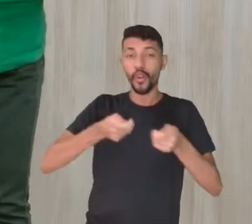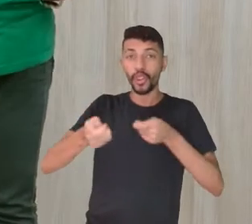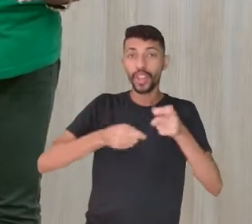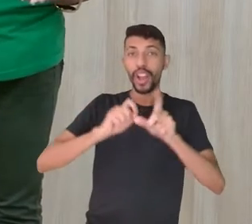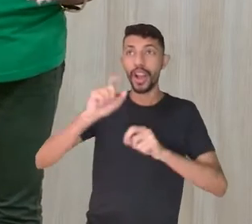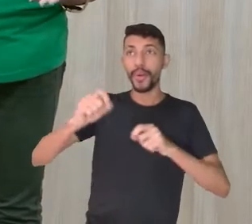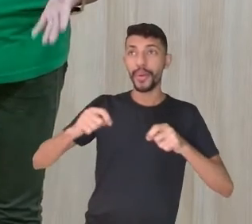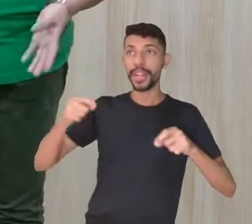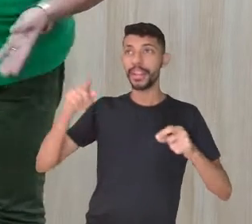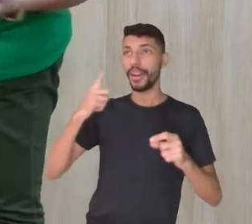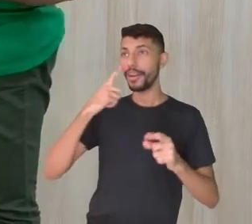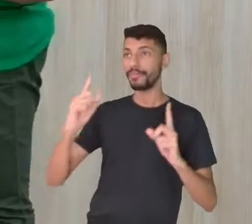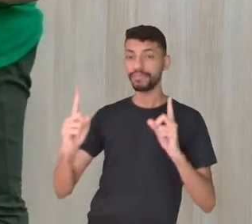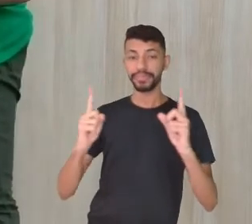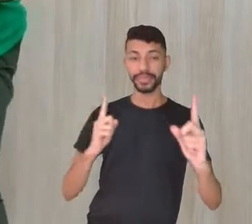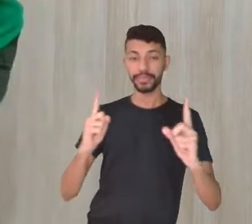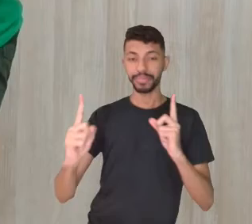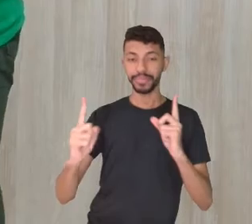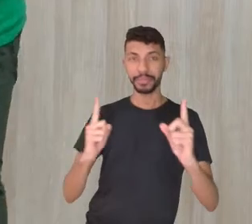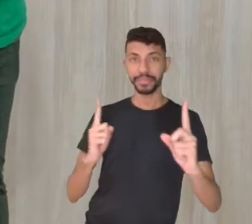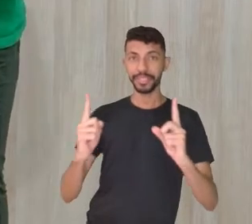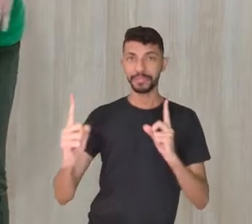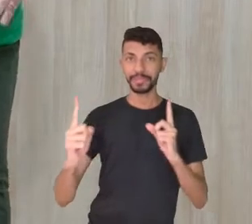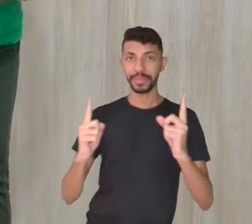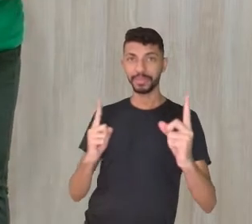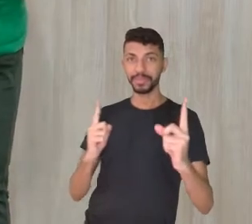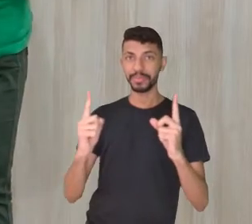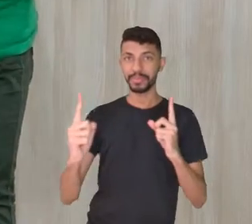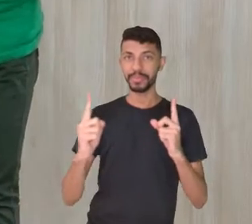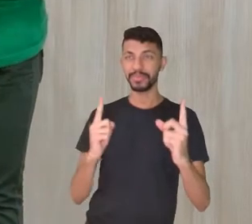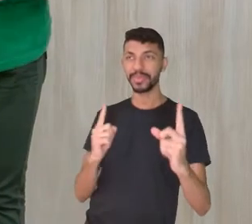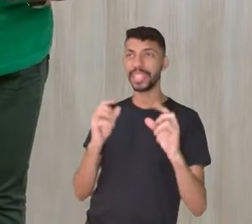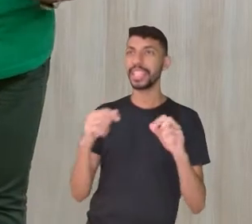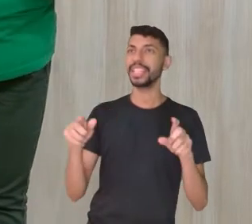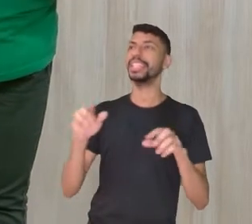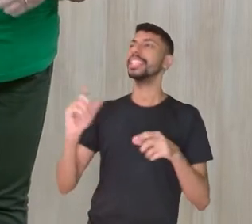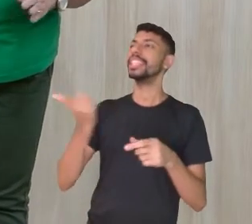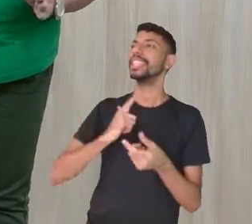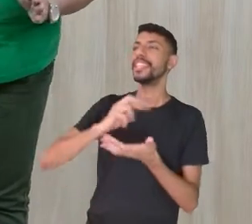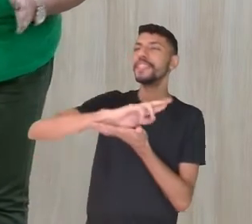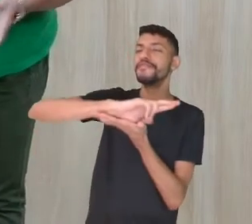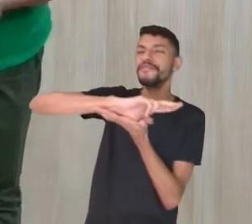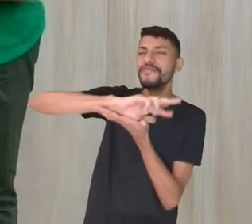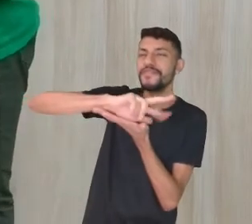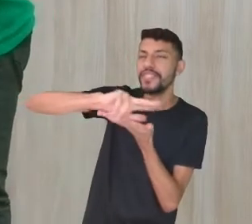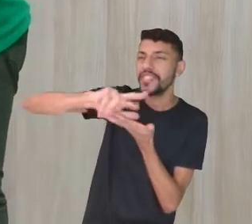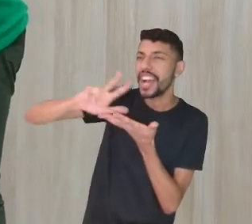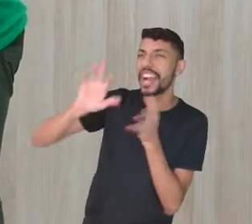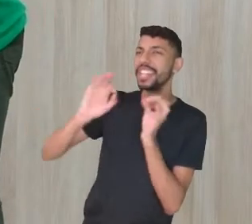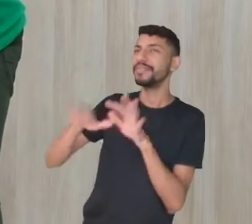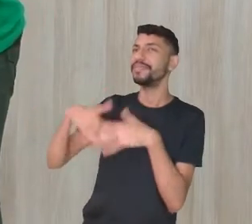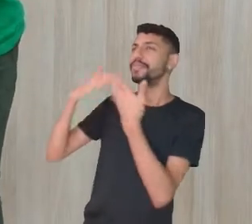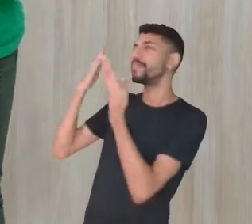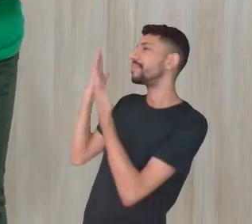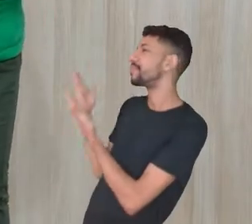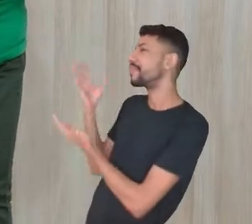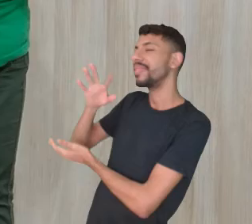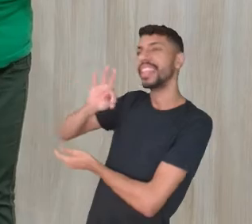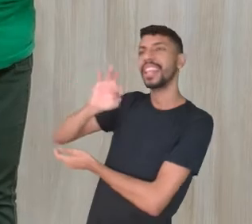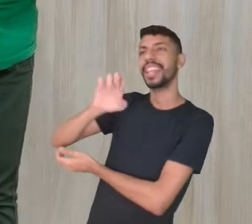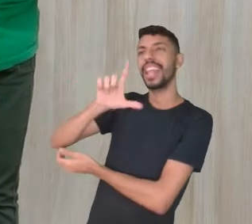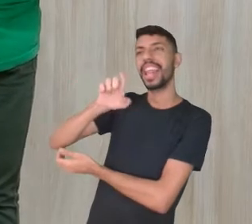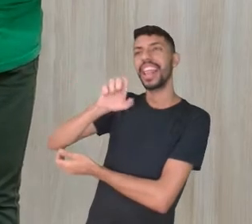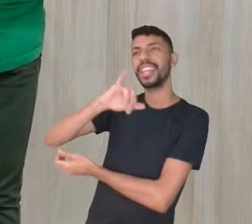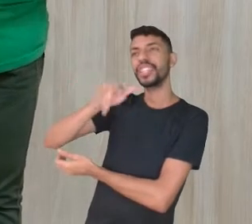os jogadores. E tinha também, além do tênis, tinha o paredão, tinha o futebol. E esse telejogo não